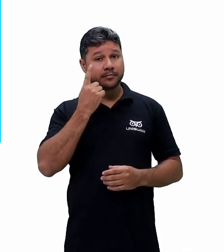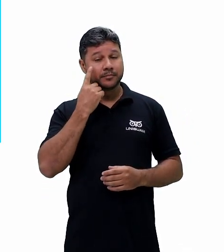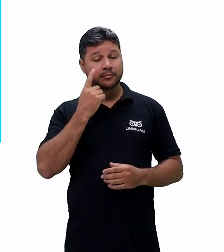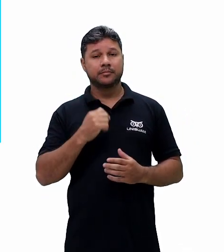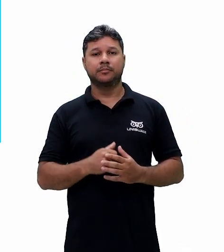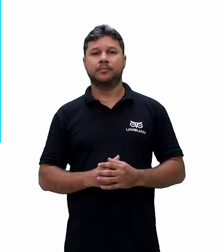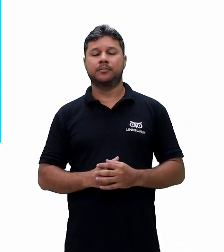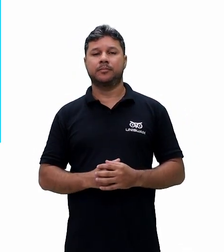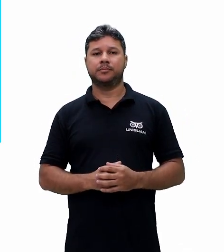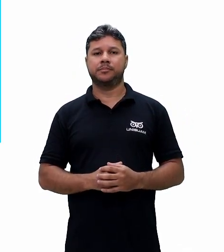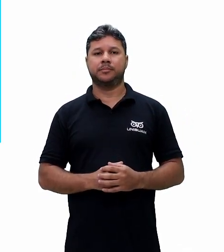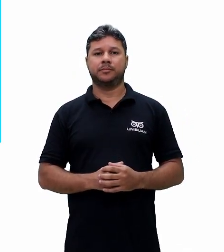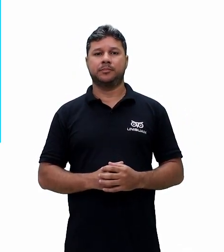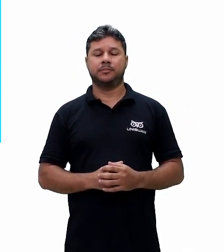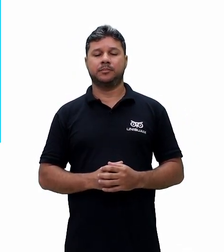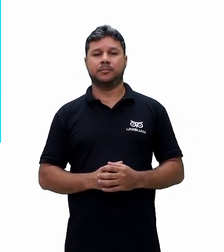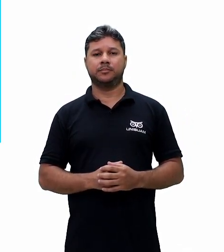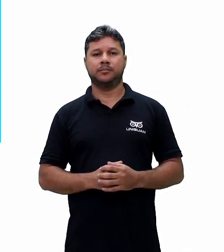Vejamos